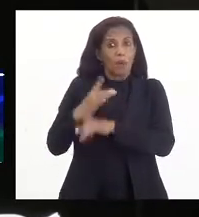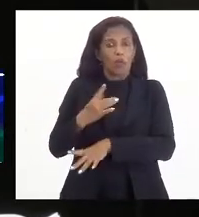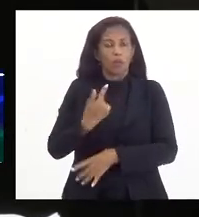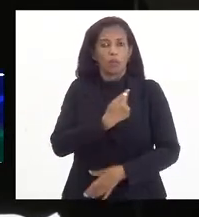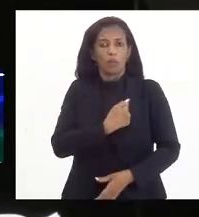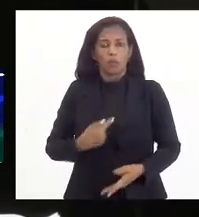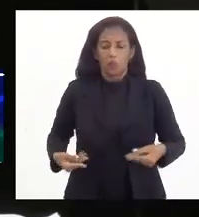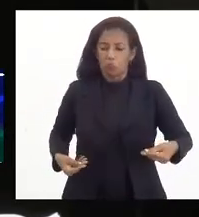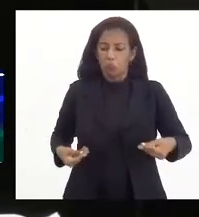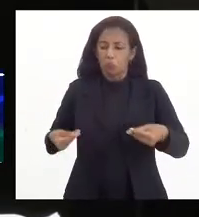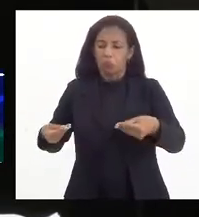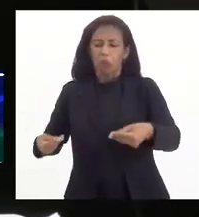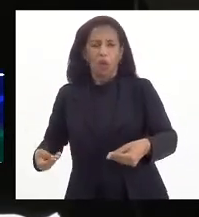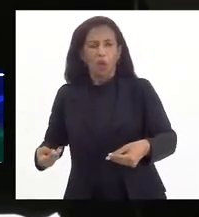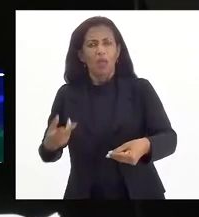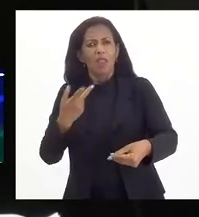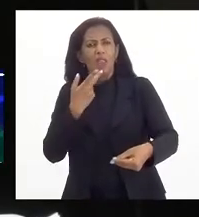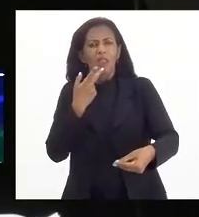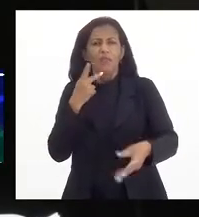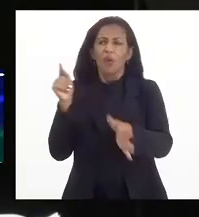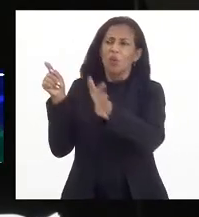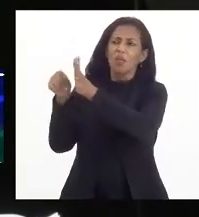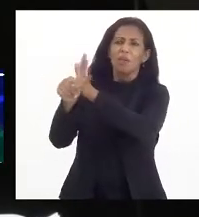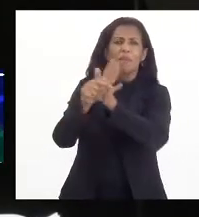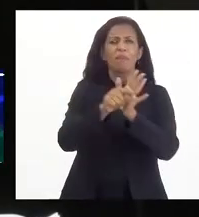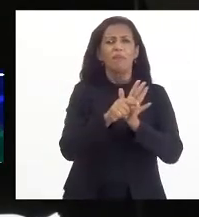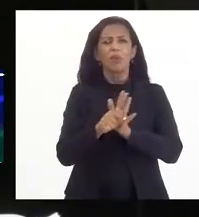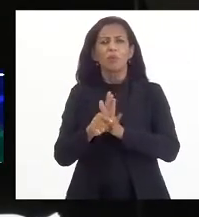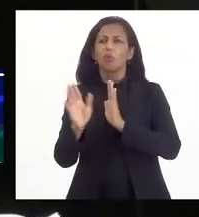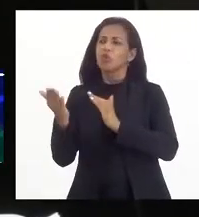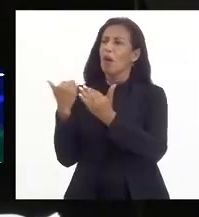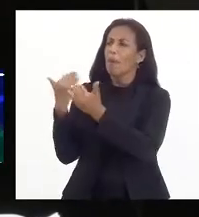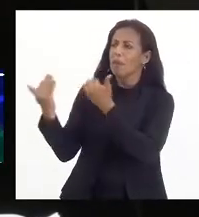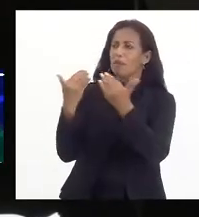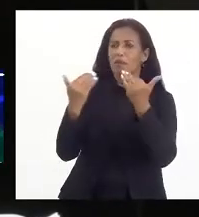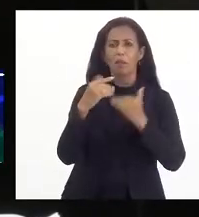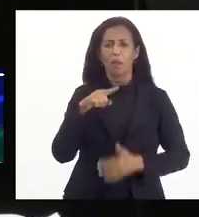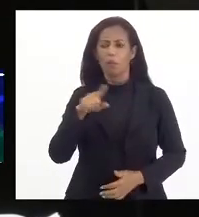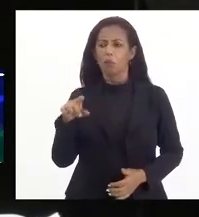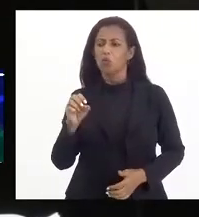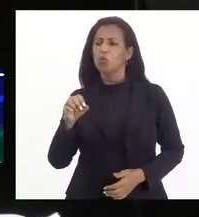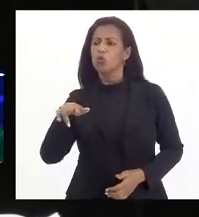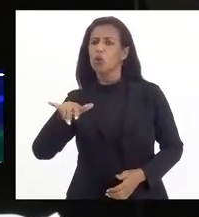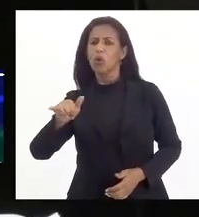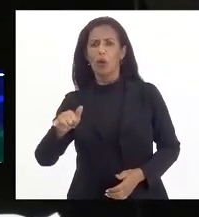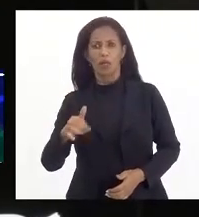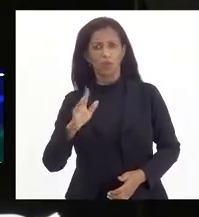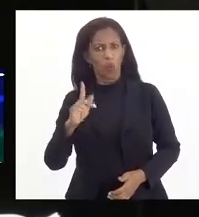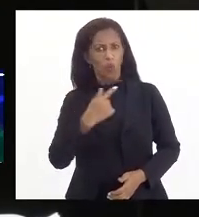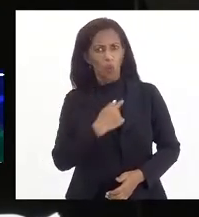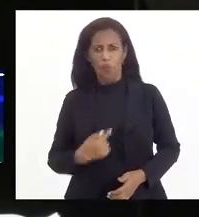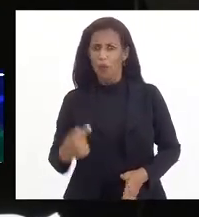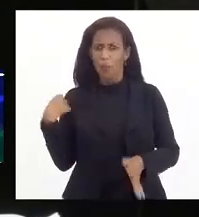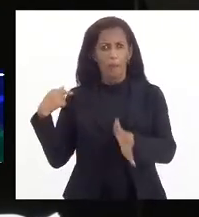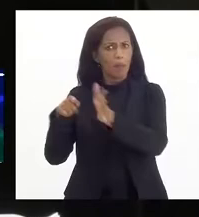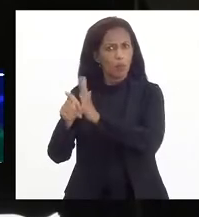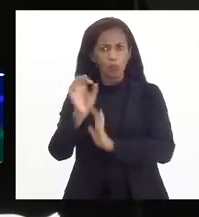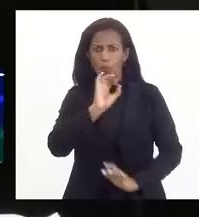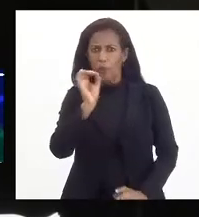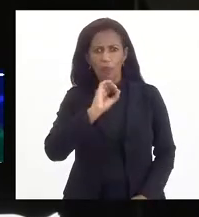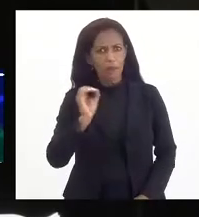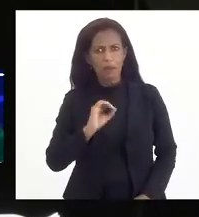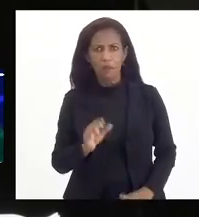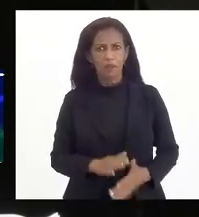e diz que consultou a população das honesta não foi consultada eu sou Deputado Antônio terceiro mandato de